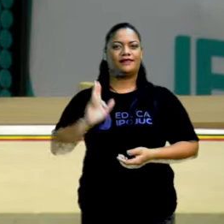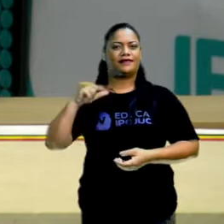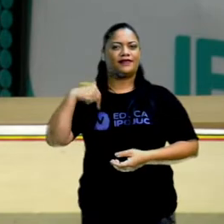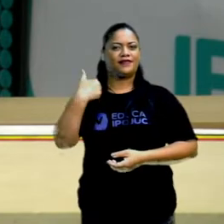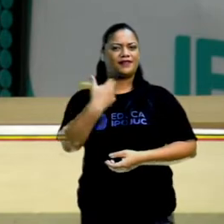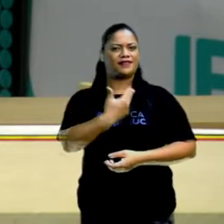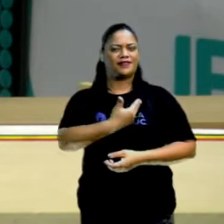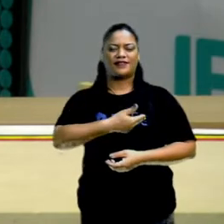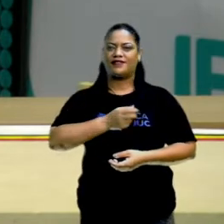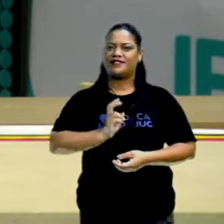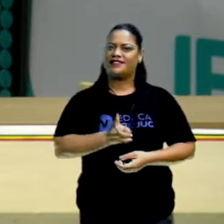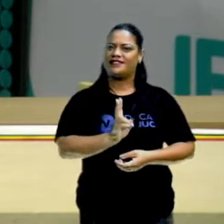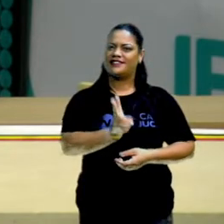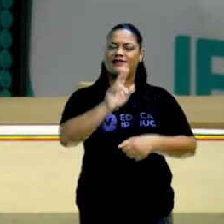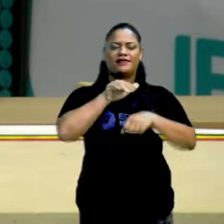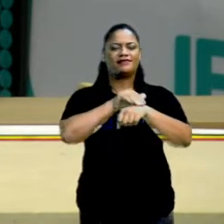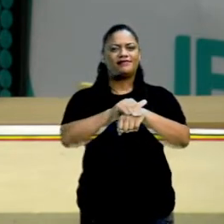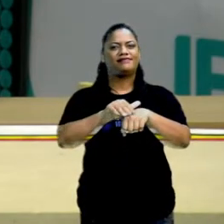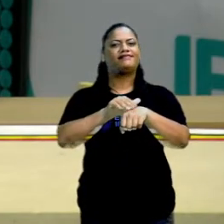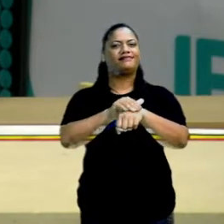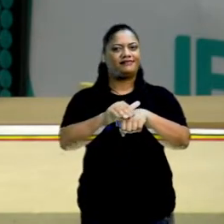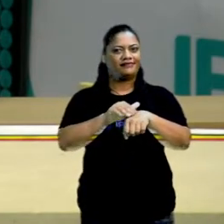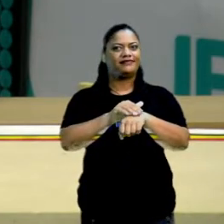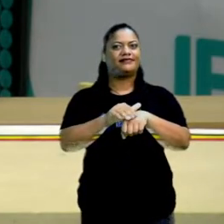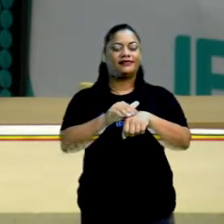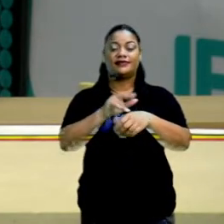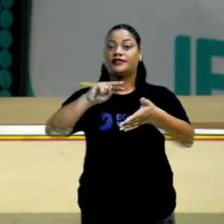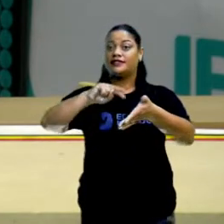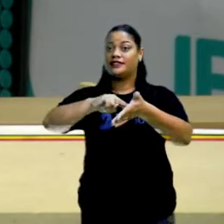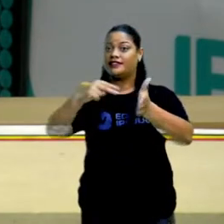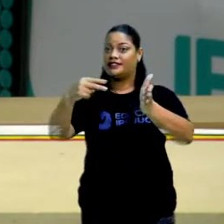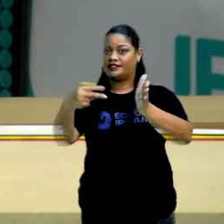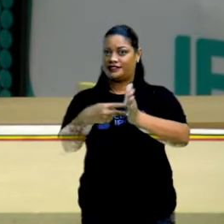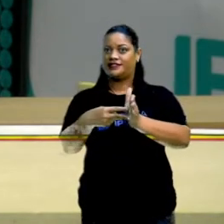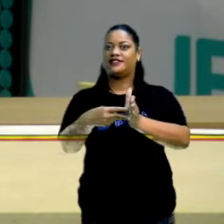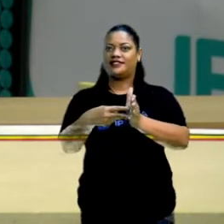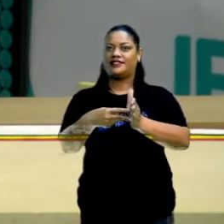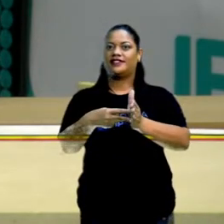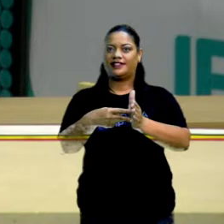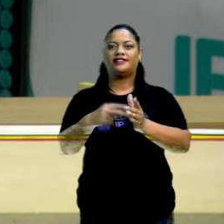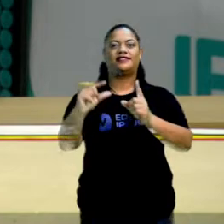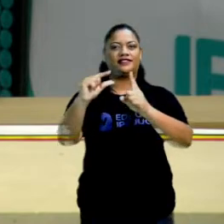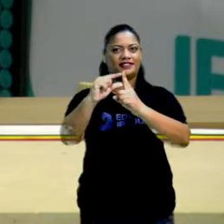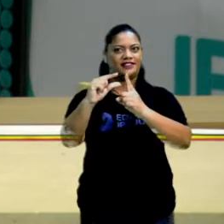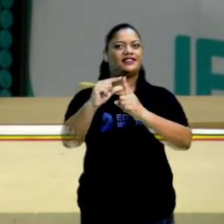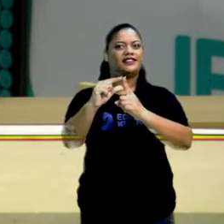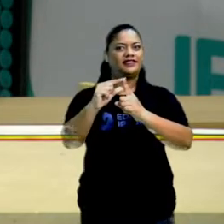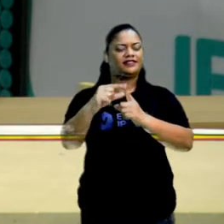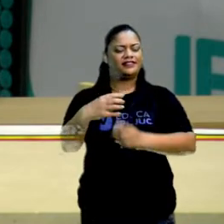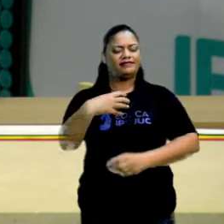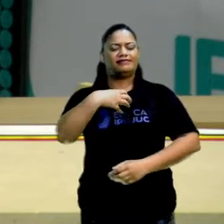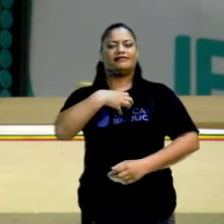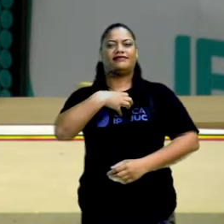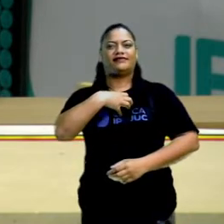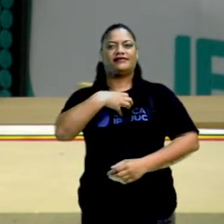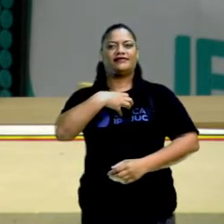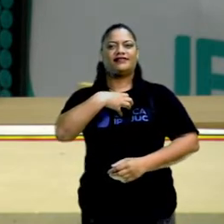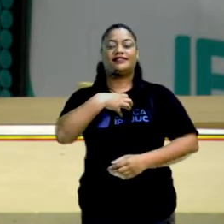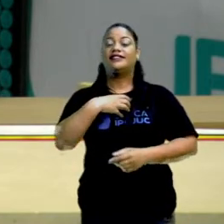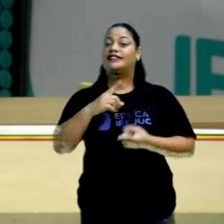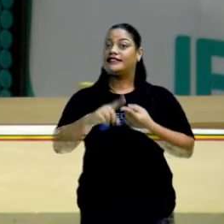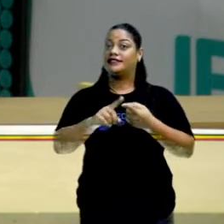Nós sempre conversamos sobre o que significa dessas palavras e sentimento, além